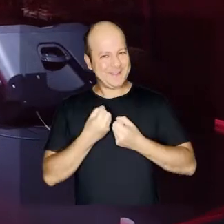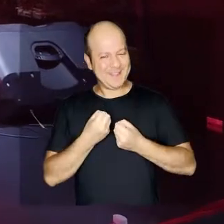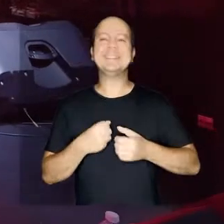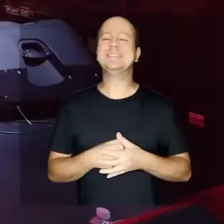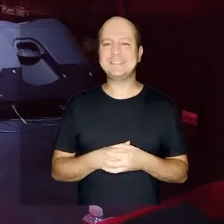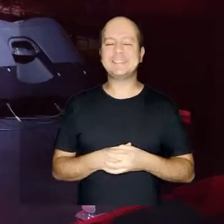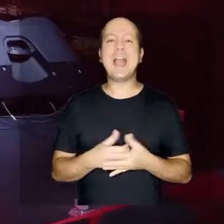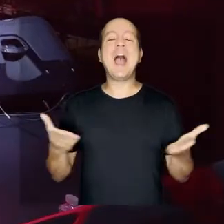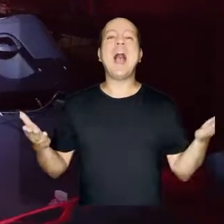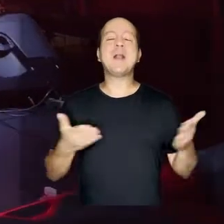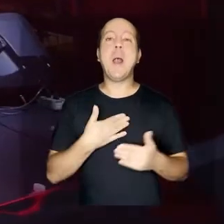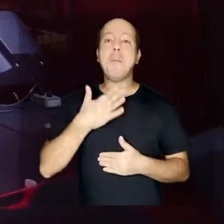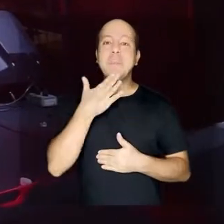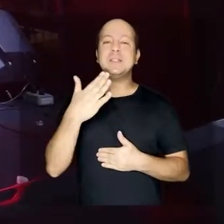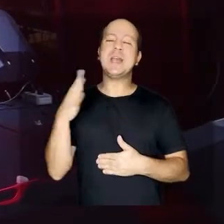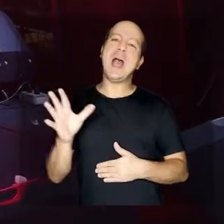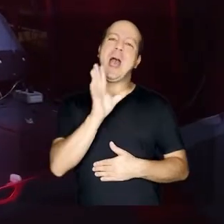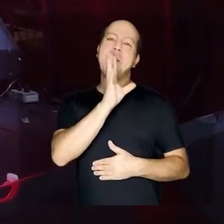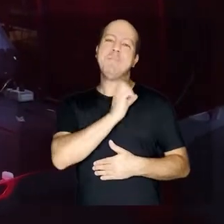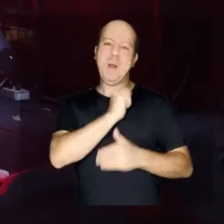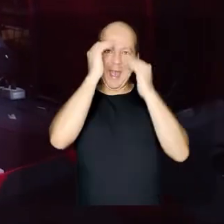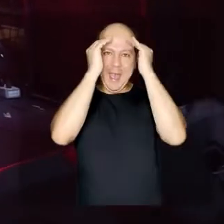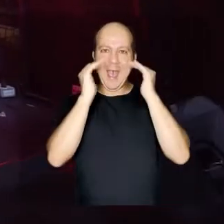receber os trançados volumosos